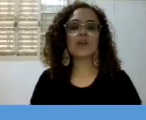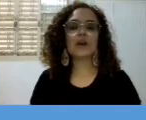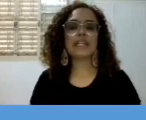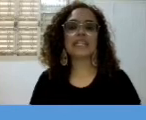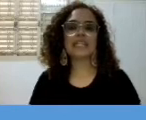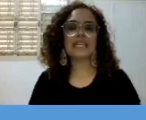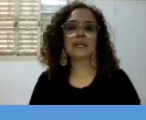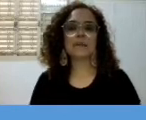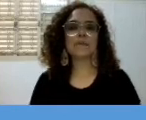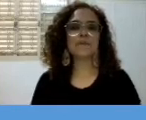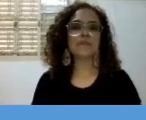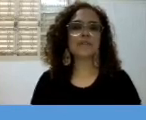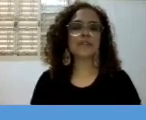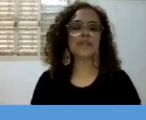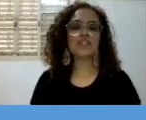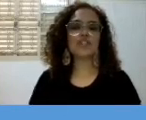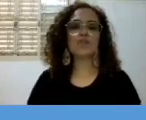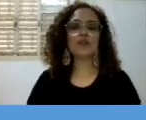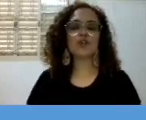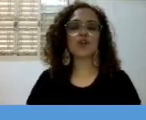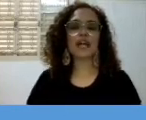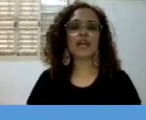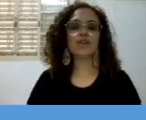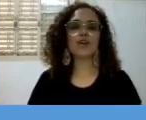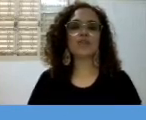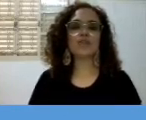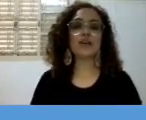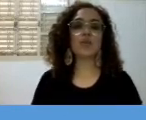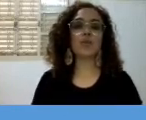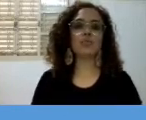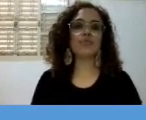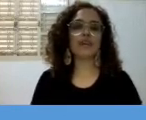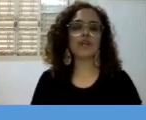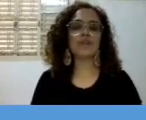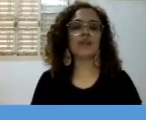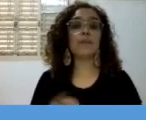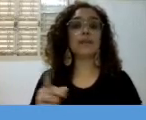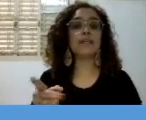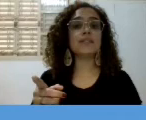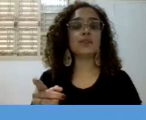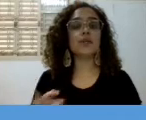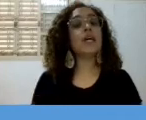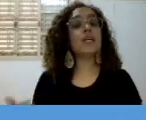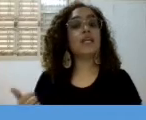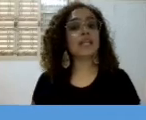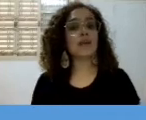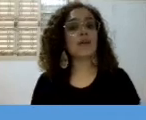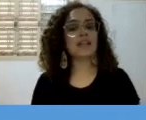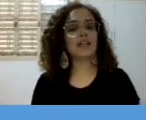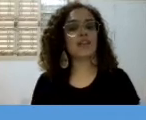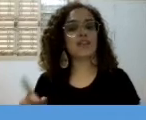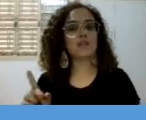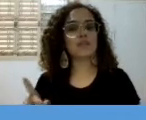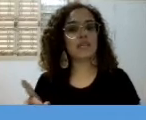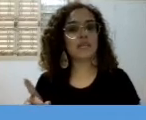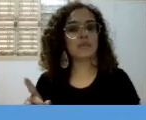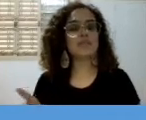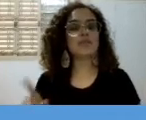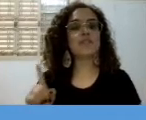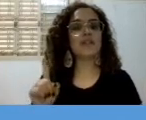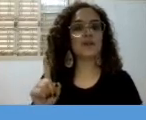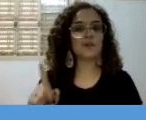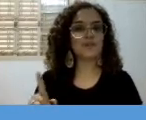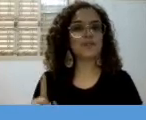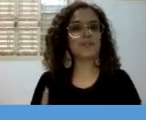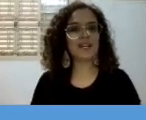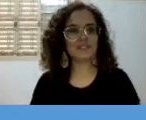aula de quadrinha, o que que a gente pode colocar no nosso segundo verso? Lembrando que na quadrinha nós temos rimas